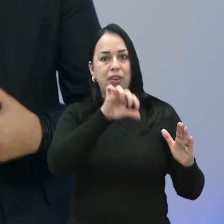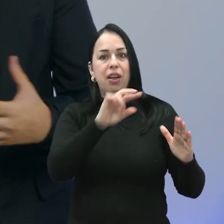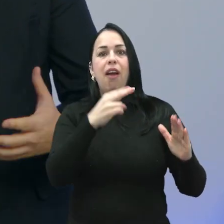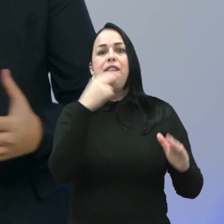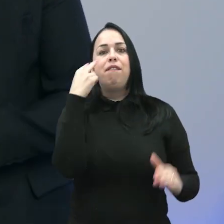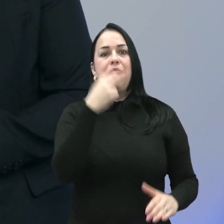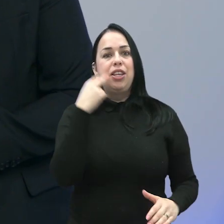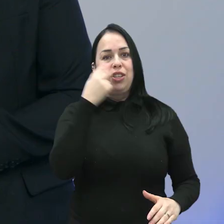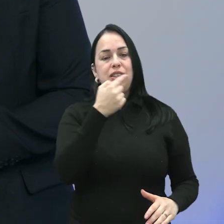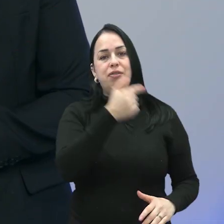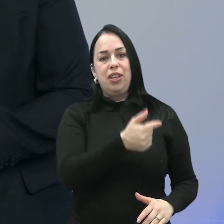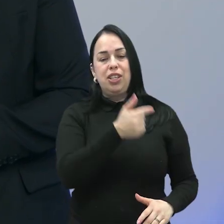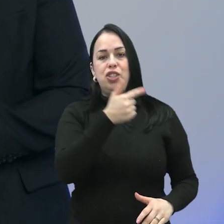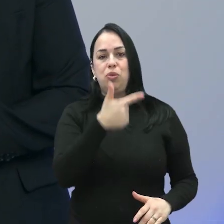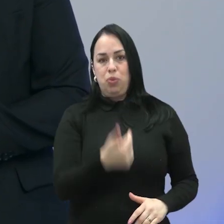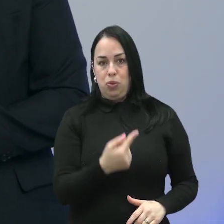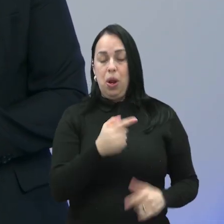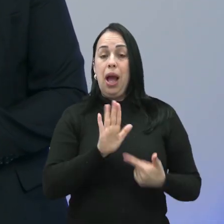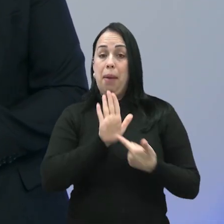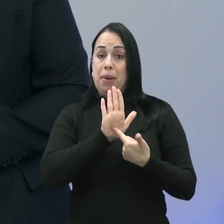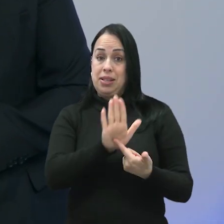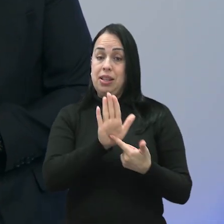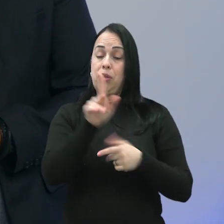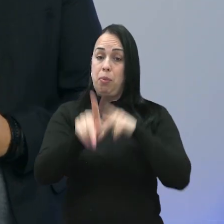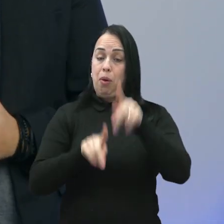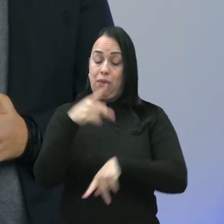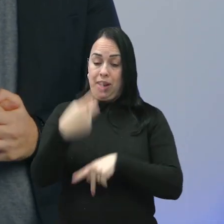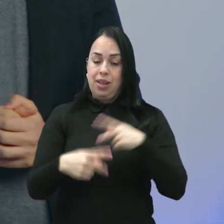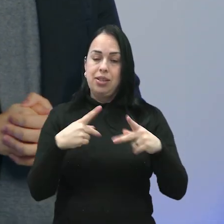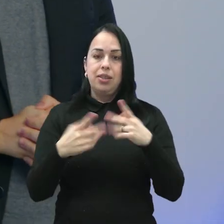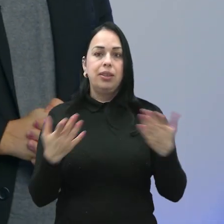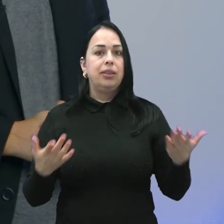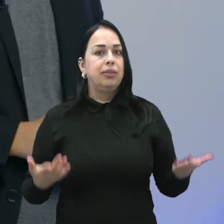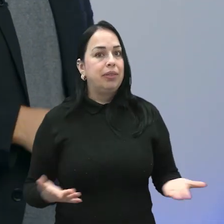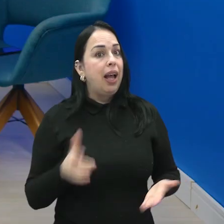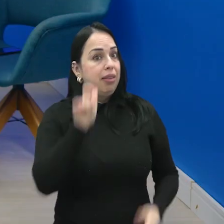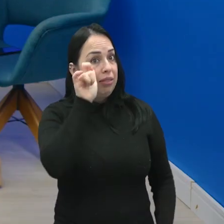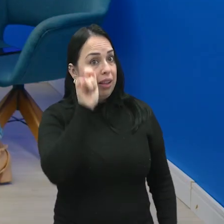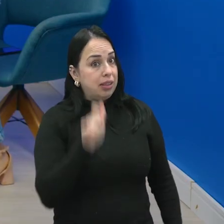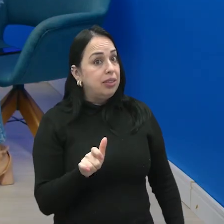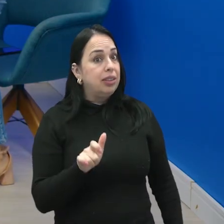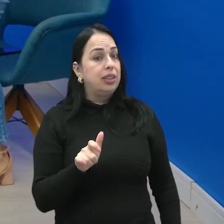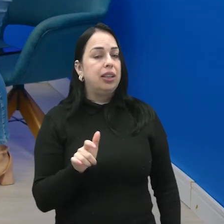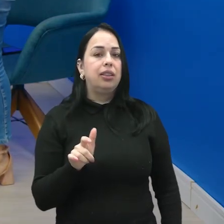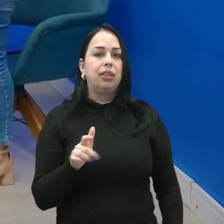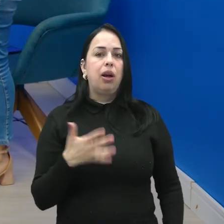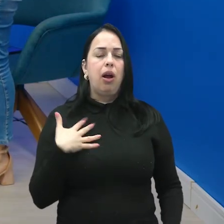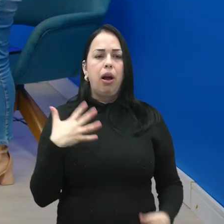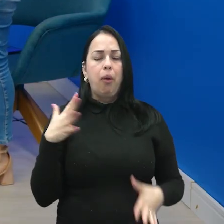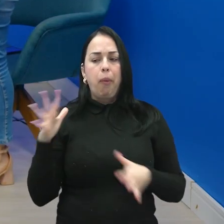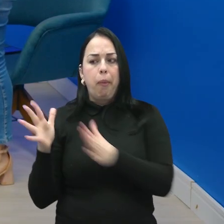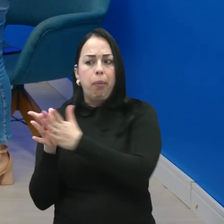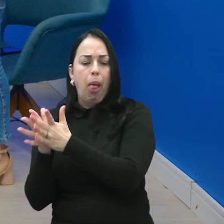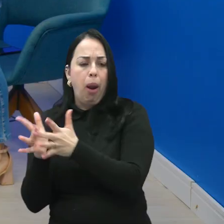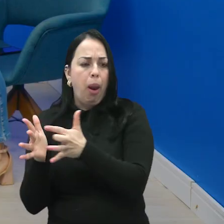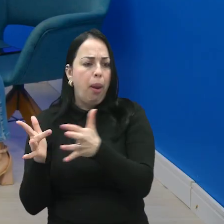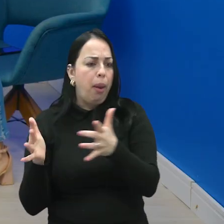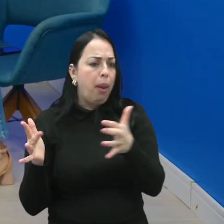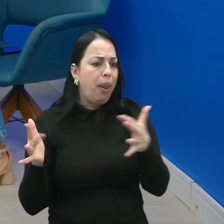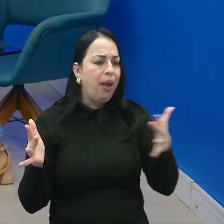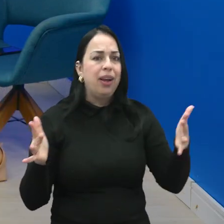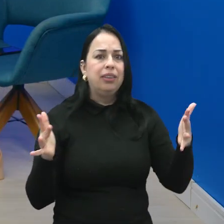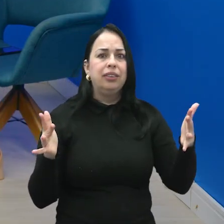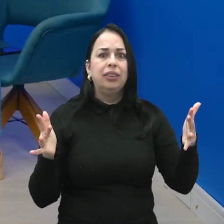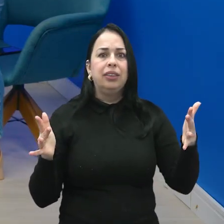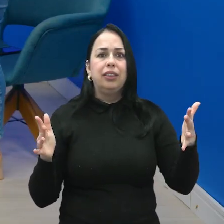vereadores representando a população aqui em São José dos Campos. Dani, é interessante a gente prestar atenção e ver como